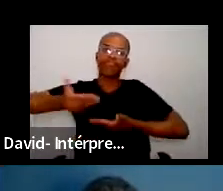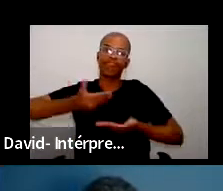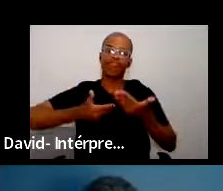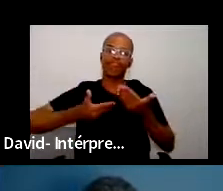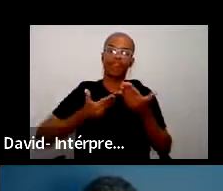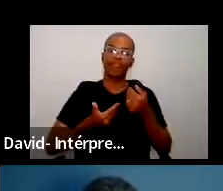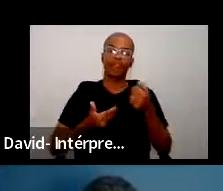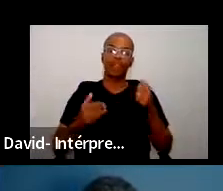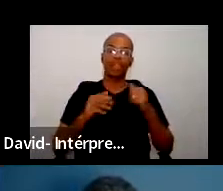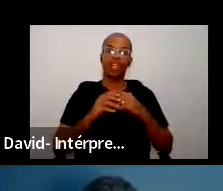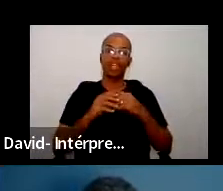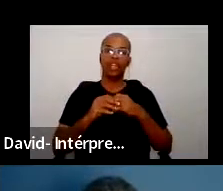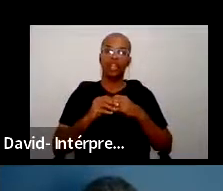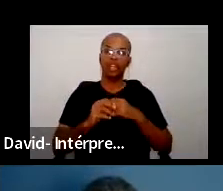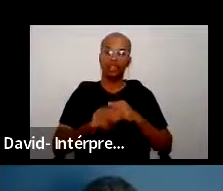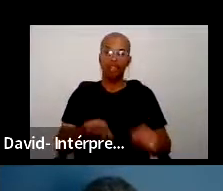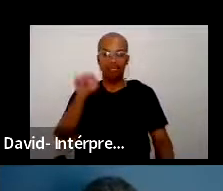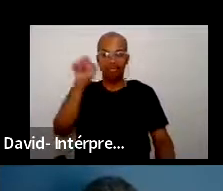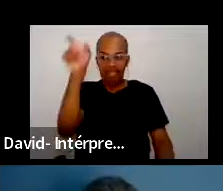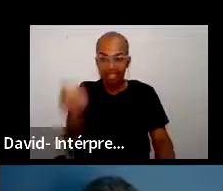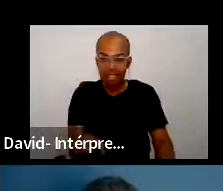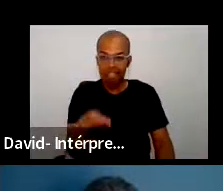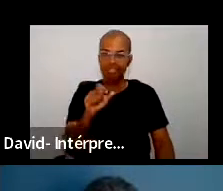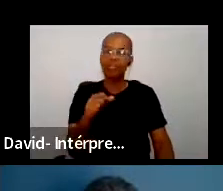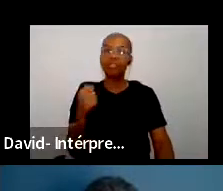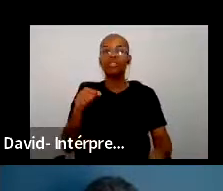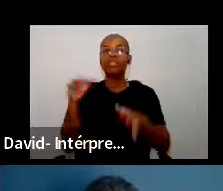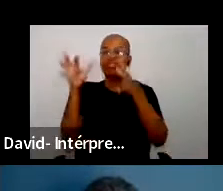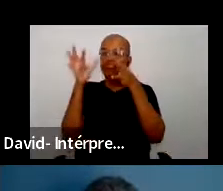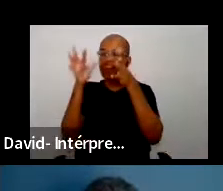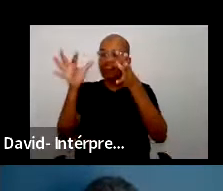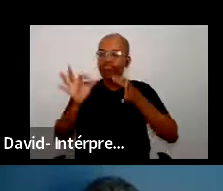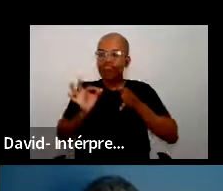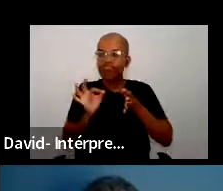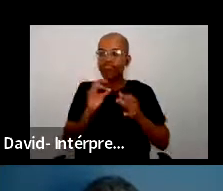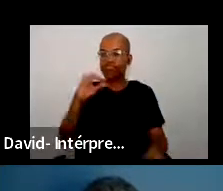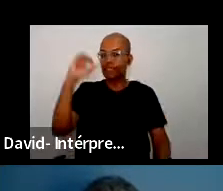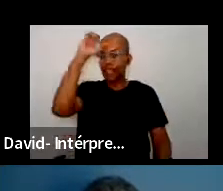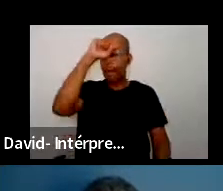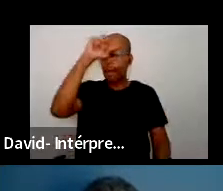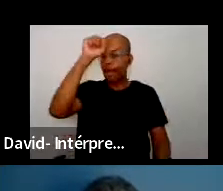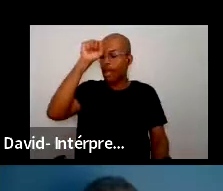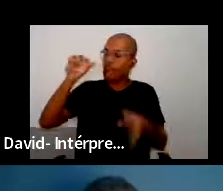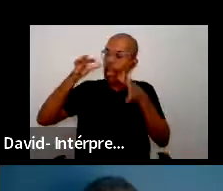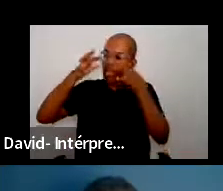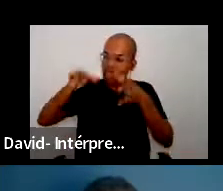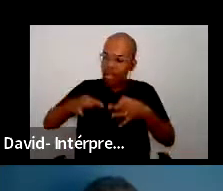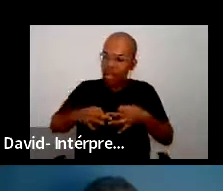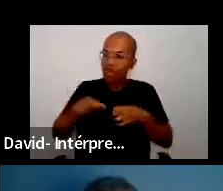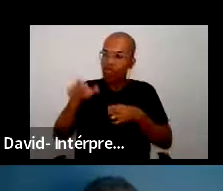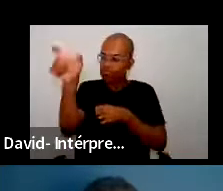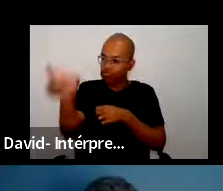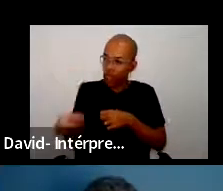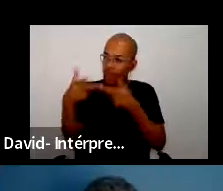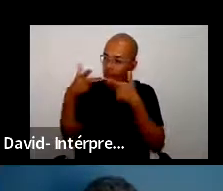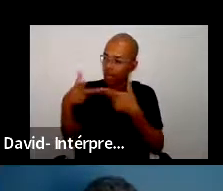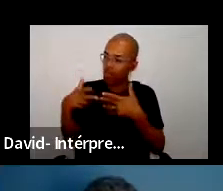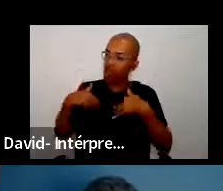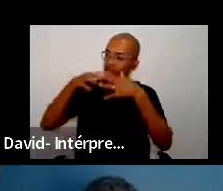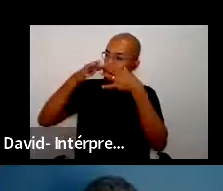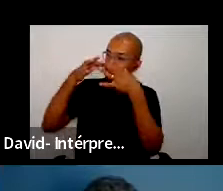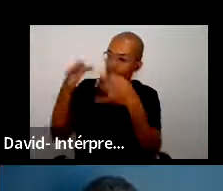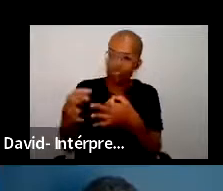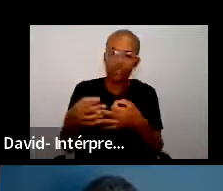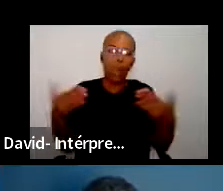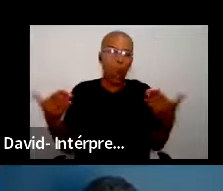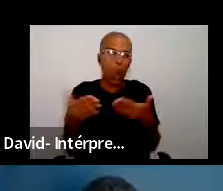uma aprenda a escutar o outro. Eu acho que a gente está numa situação, num mundo em que as pessoas não